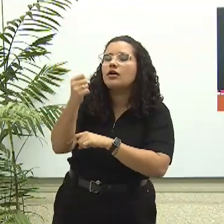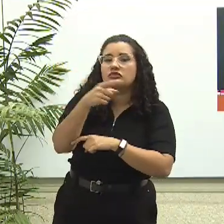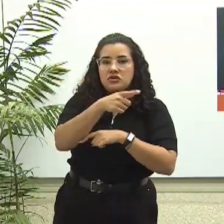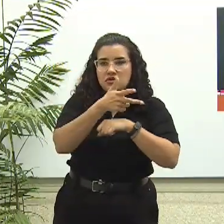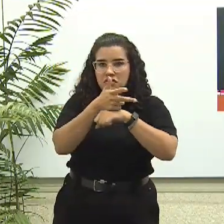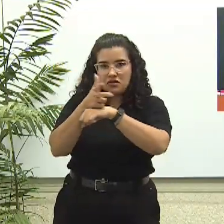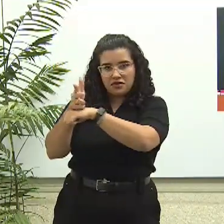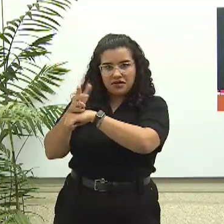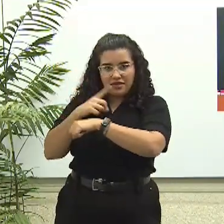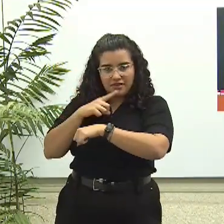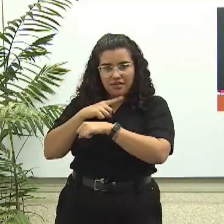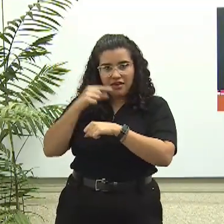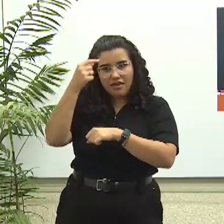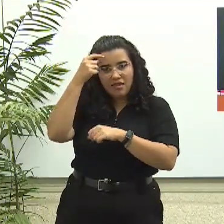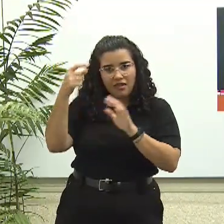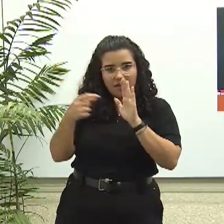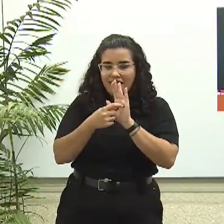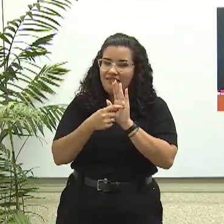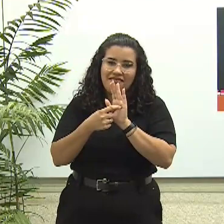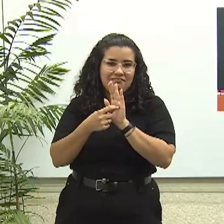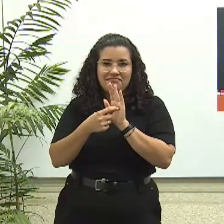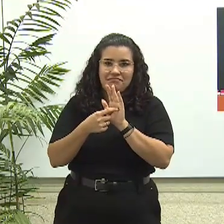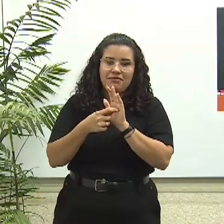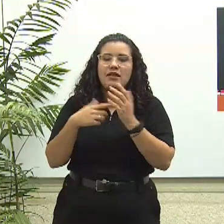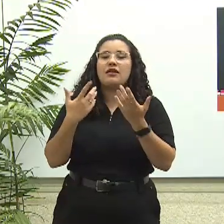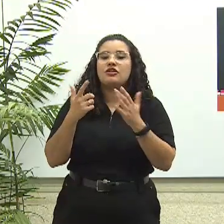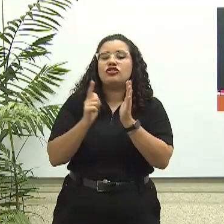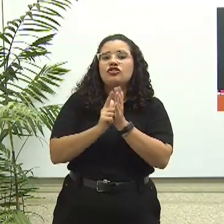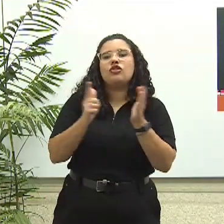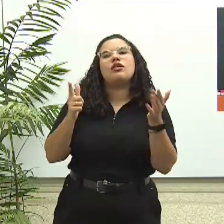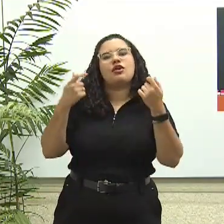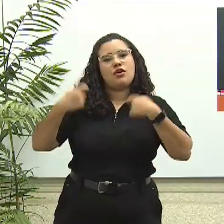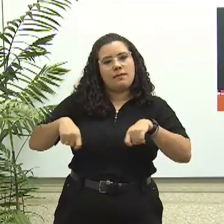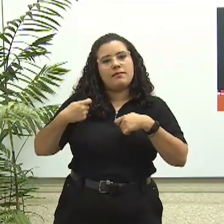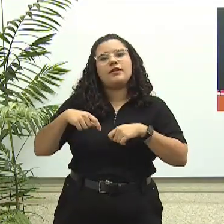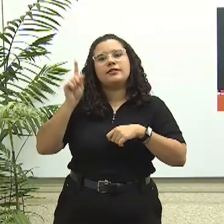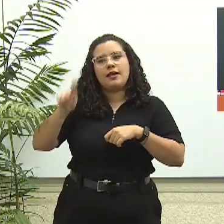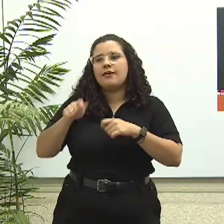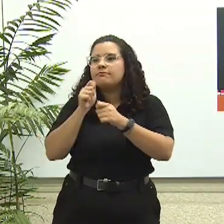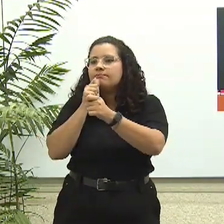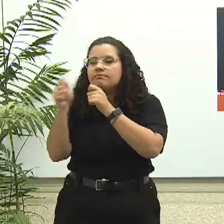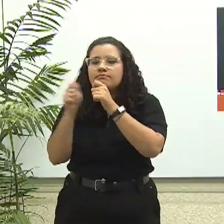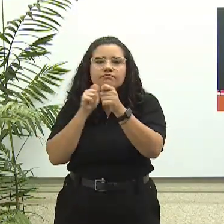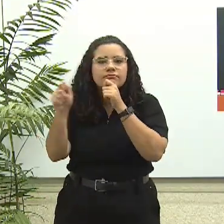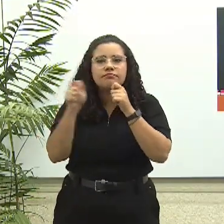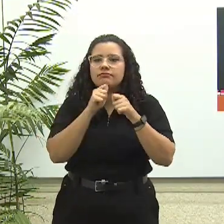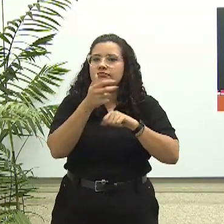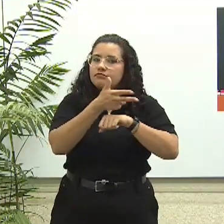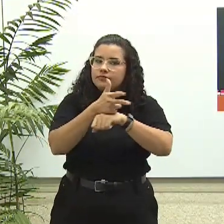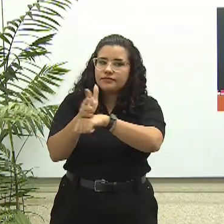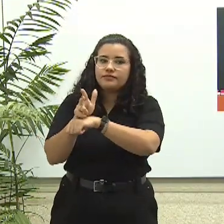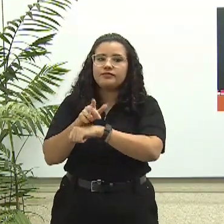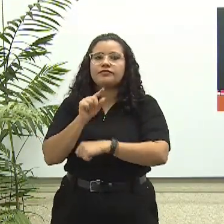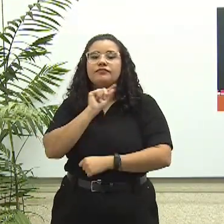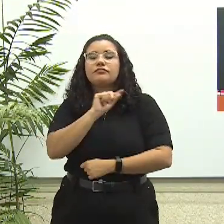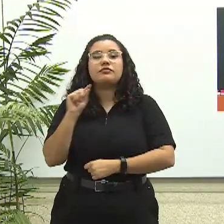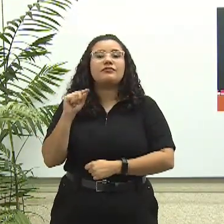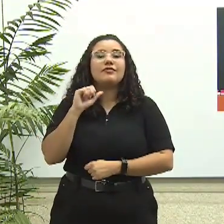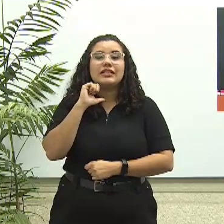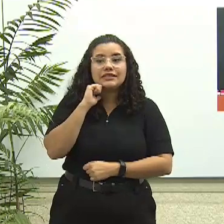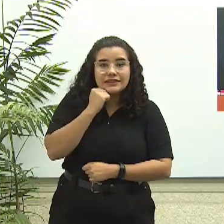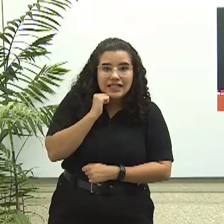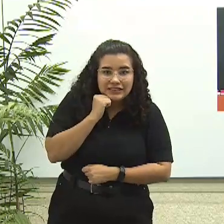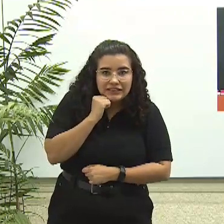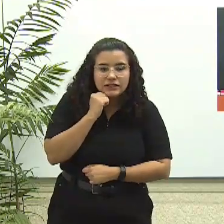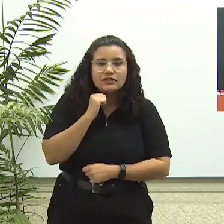não vai para quem o jornalismo vai ter que fazer reportagem o cientista não